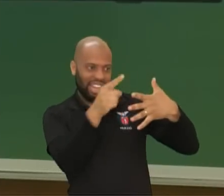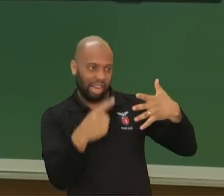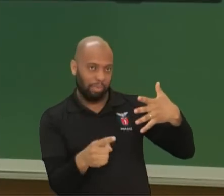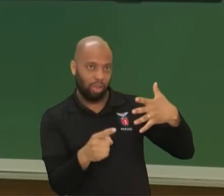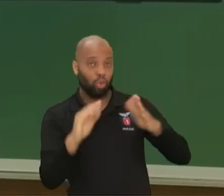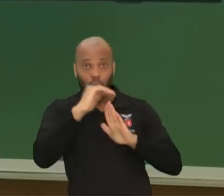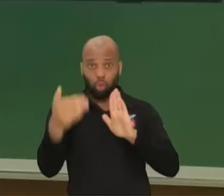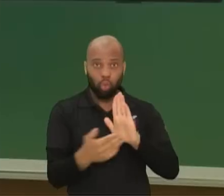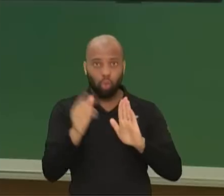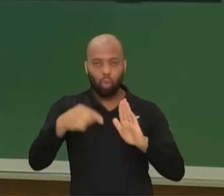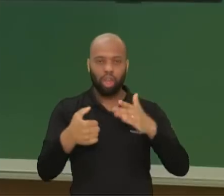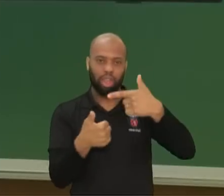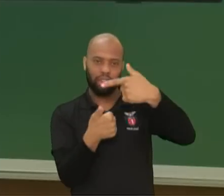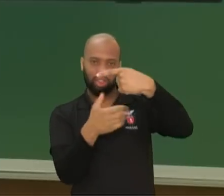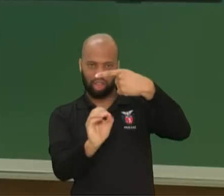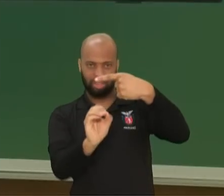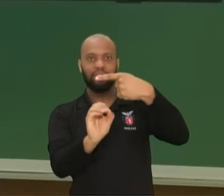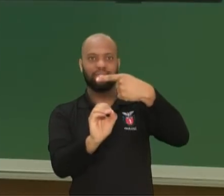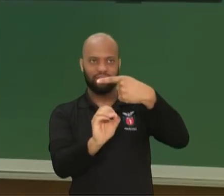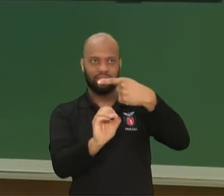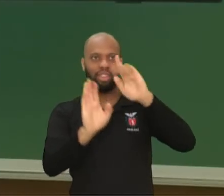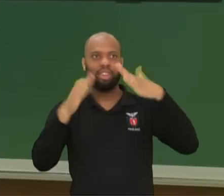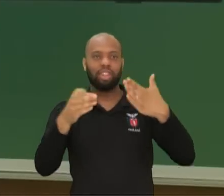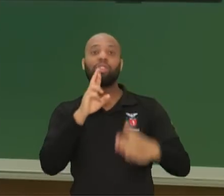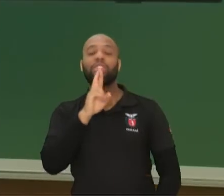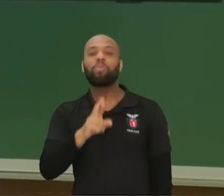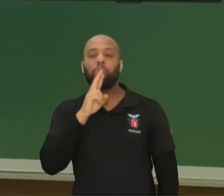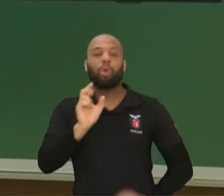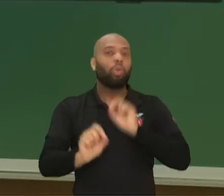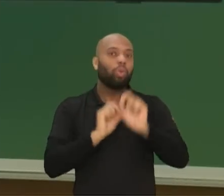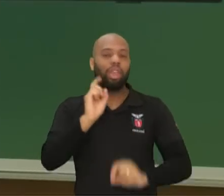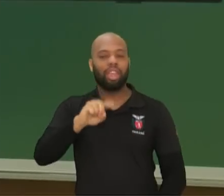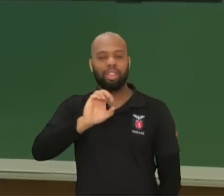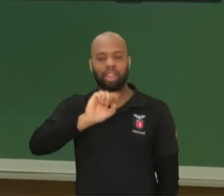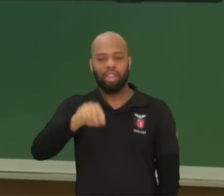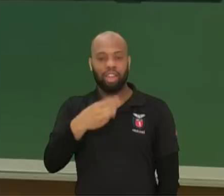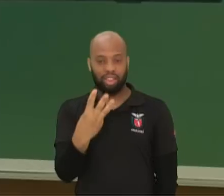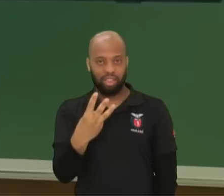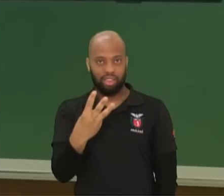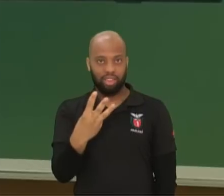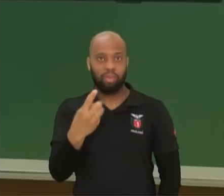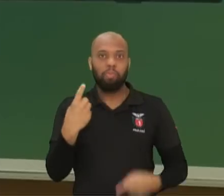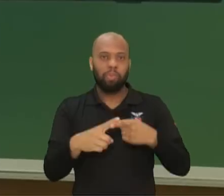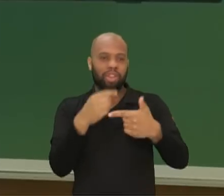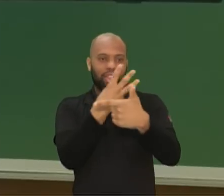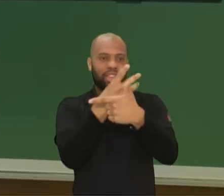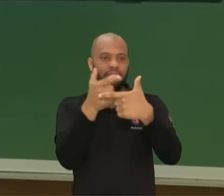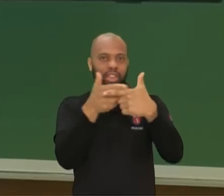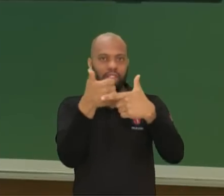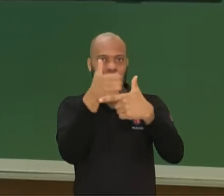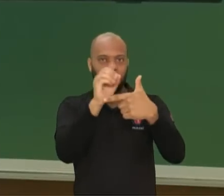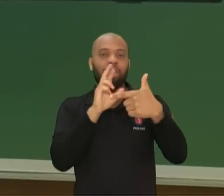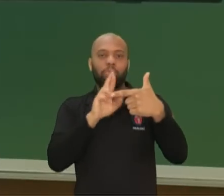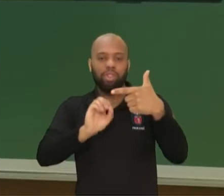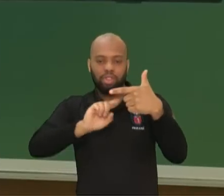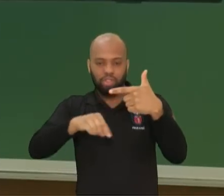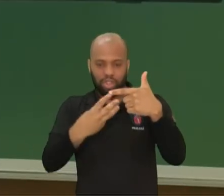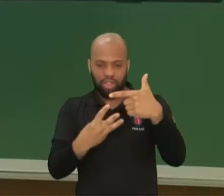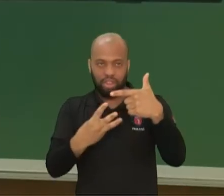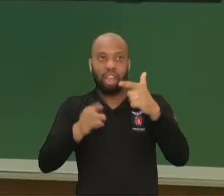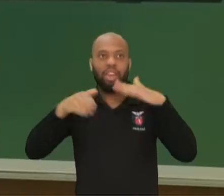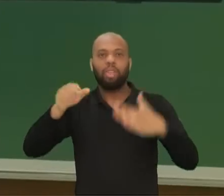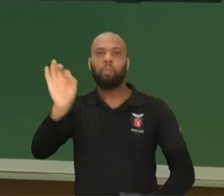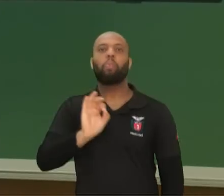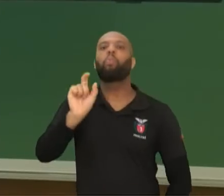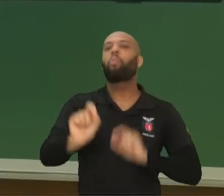10, tá? Isso equivale a 0,3, dividindo os 3 elementos ali de 10,